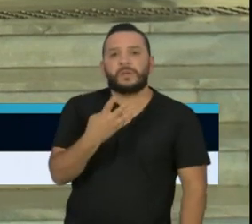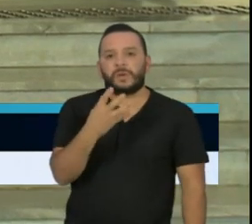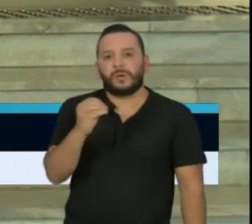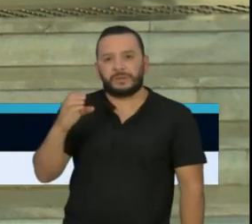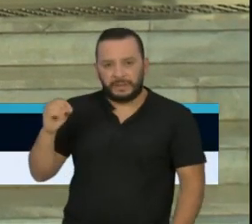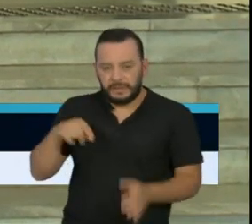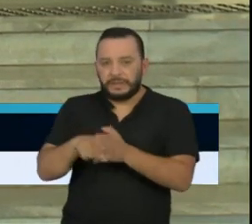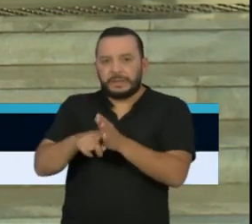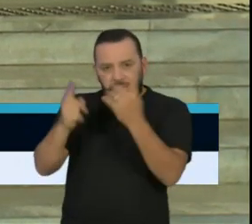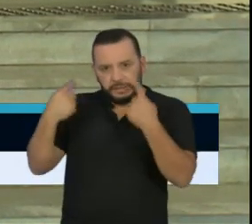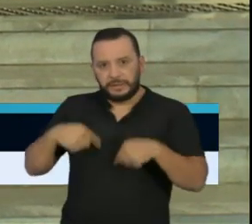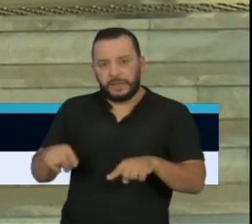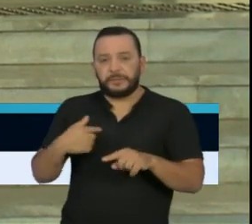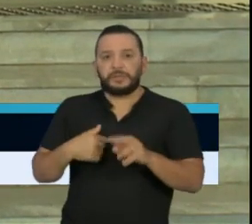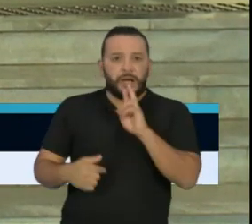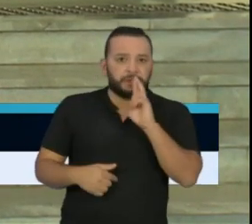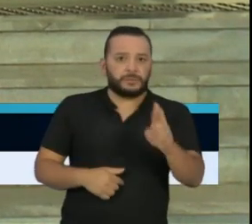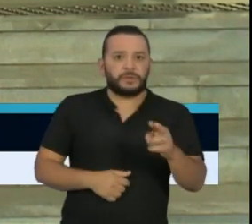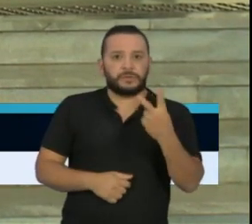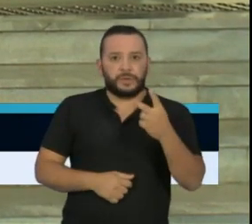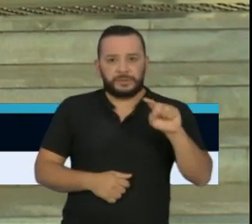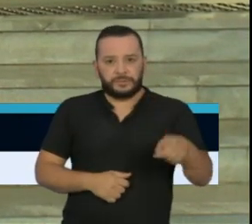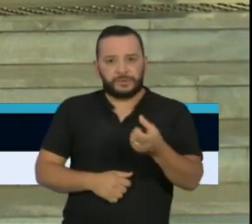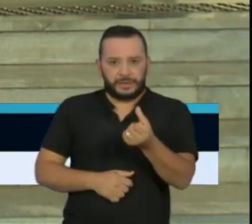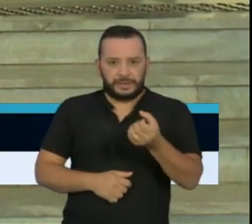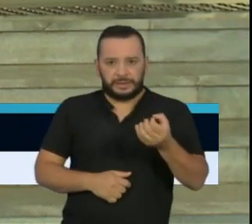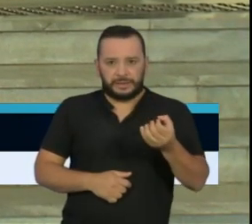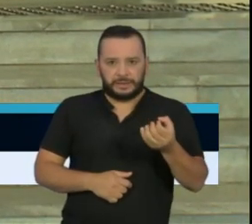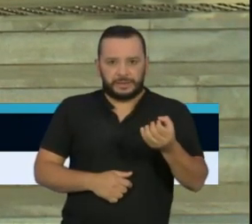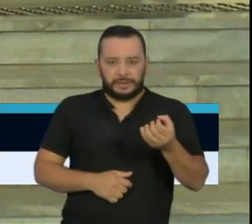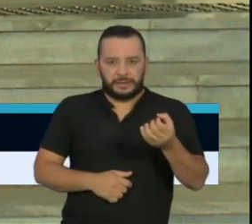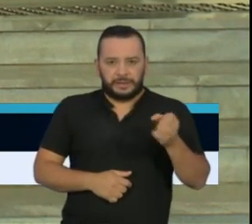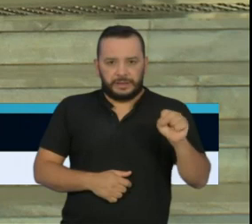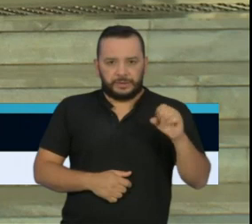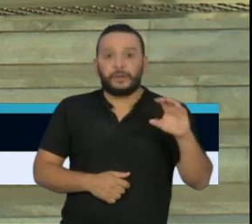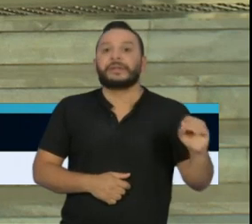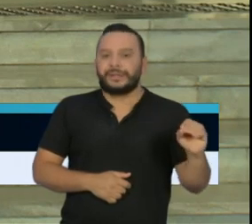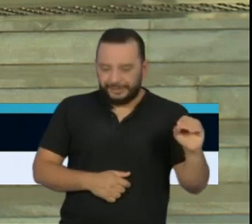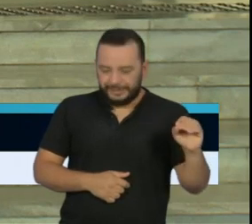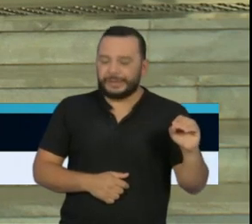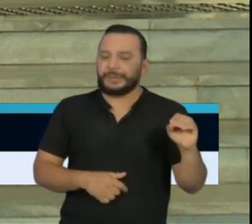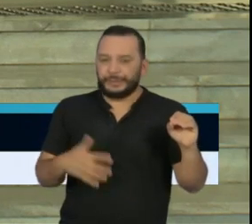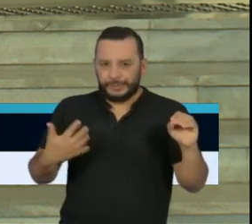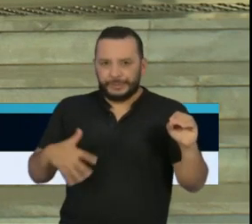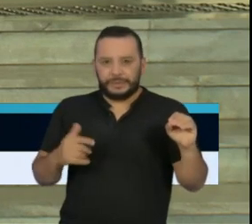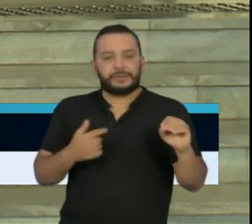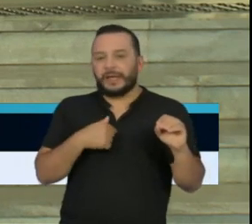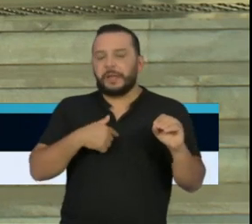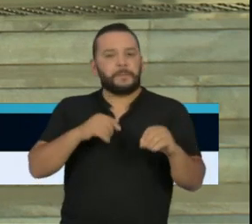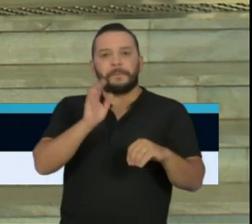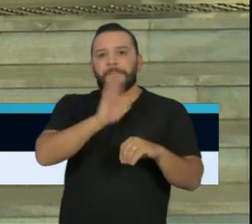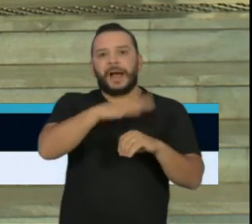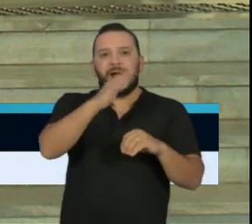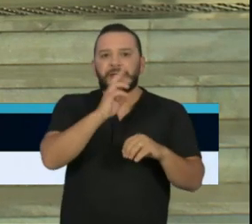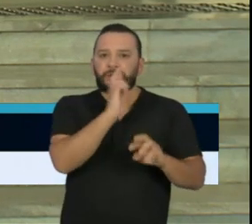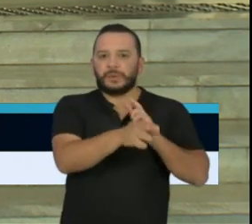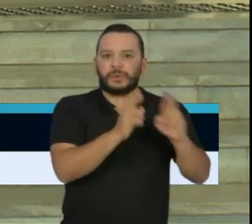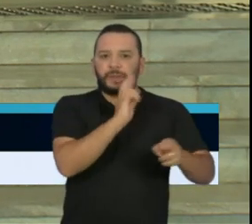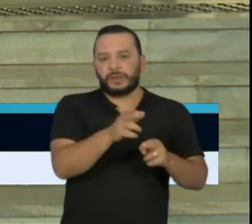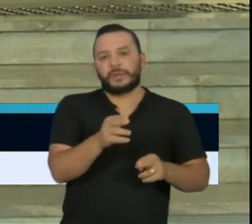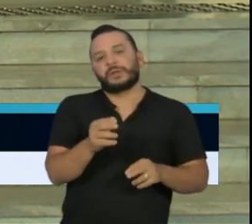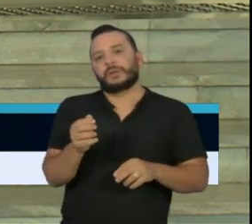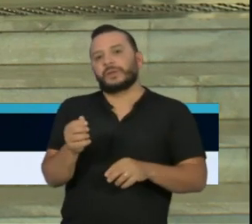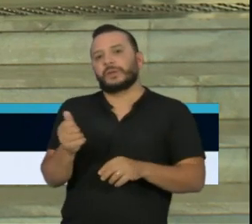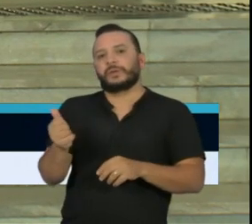e uma saída de 2.680. Como é possível isso, né? Você tem uma saída acima daquilo que